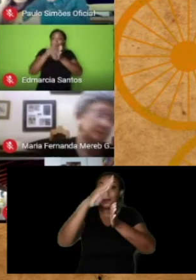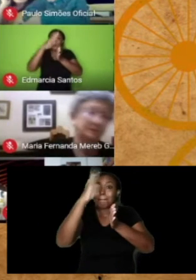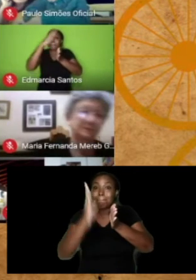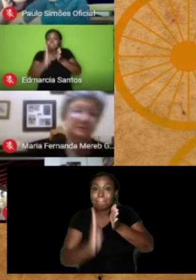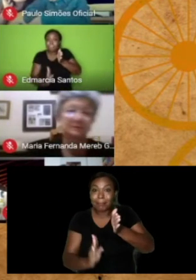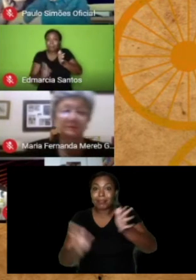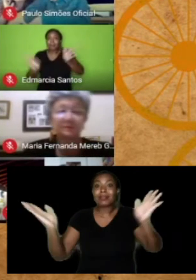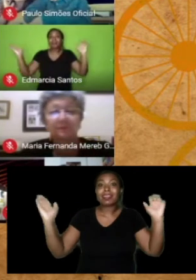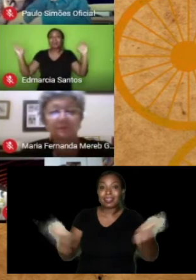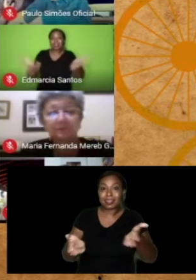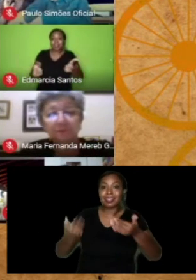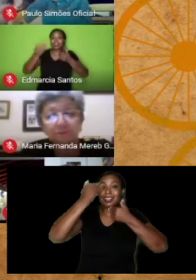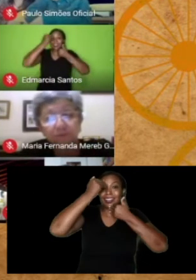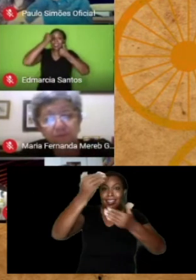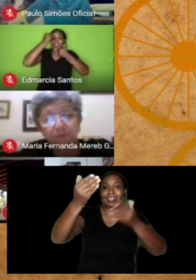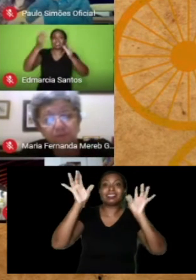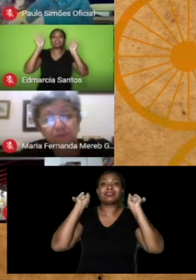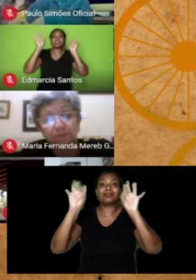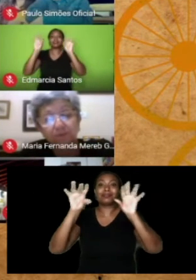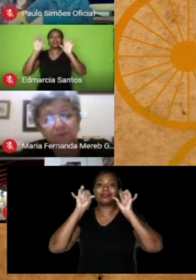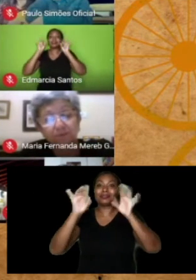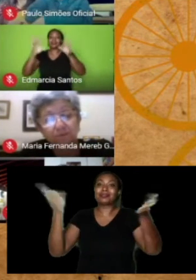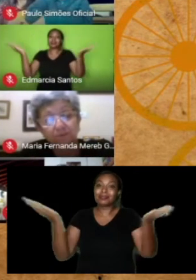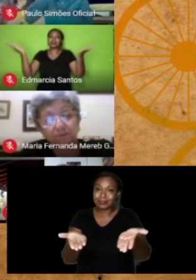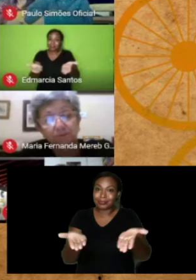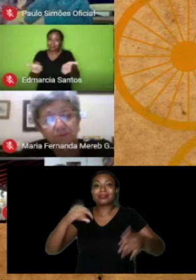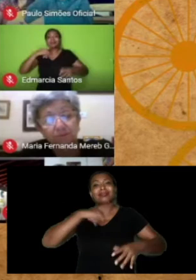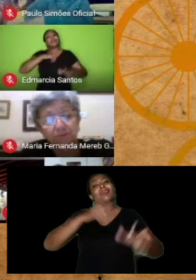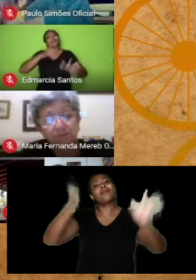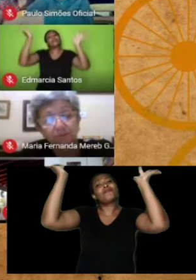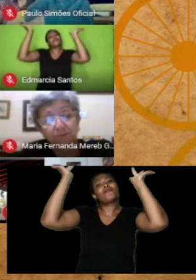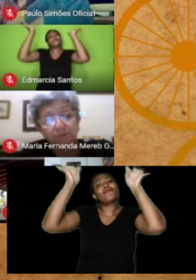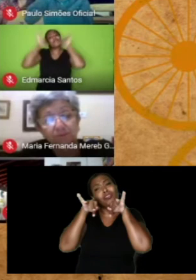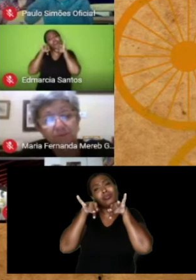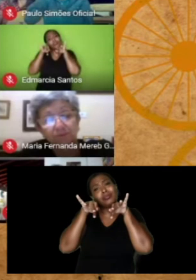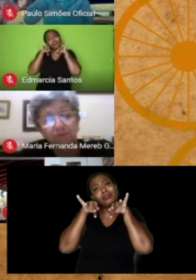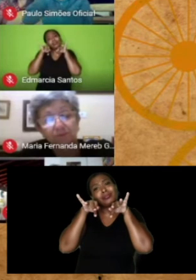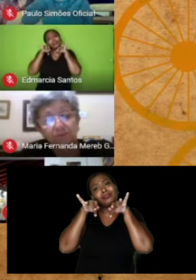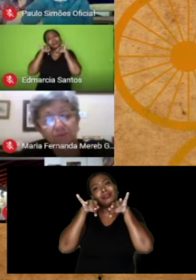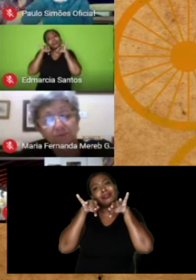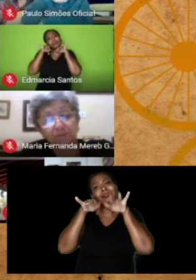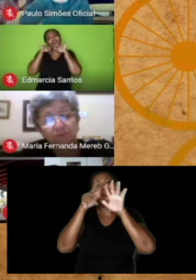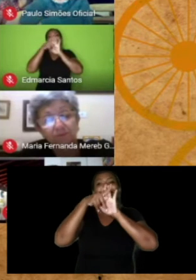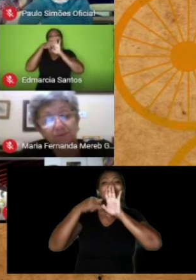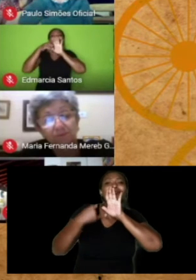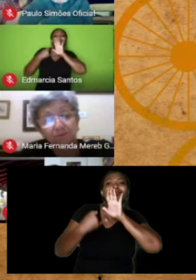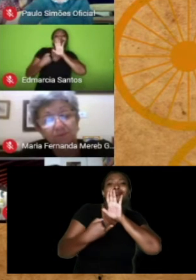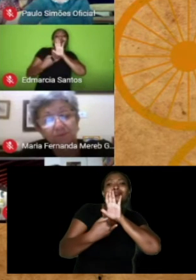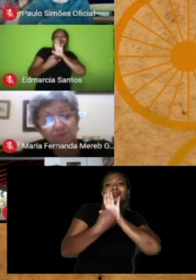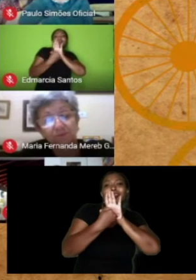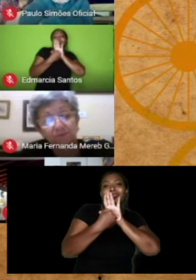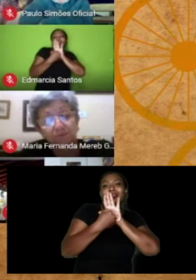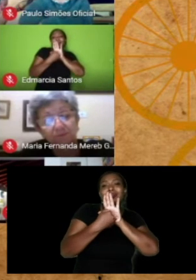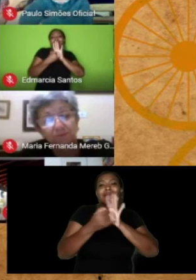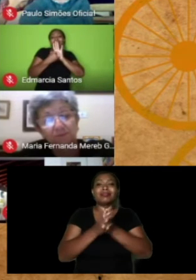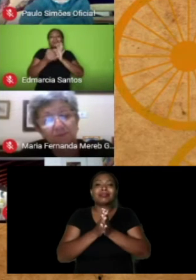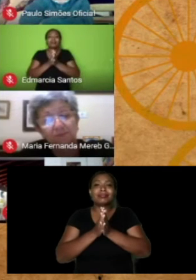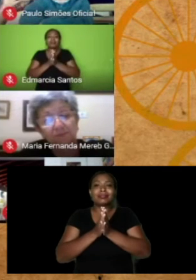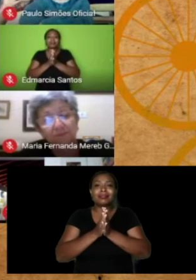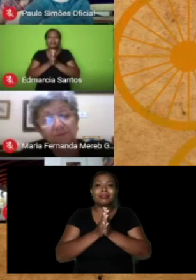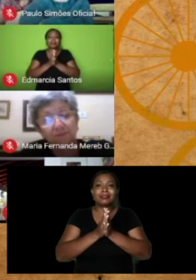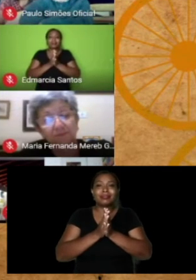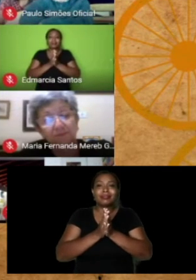agora, então, um agradecimento especial, já que hoje estamos finalizando o nosso evento. Peço licença para fazer